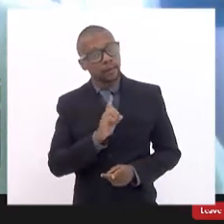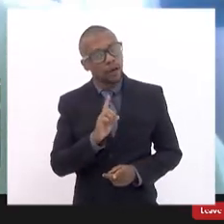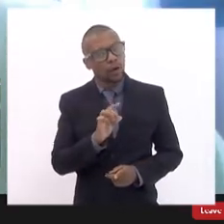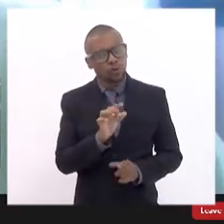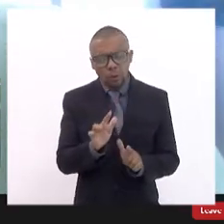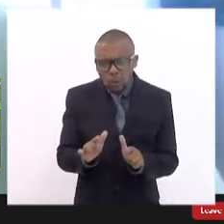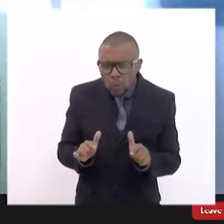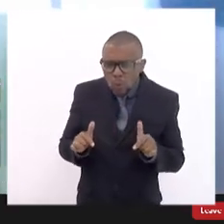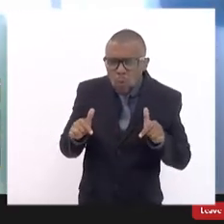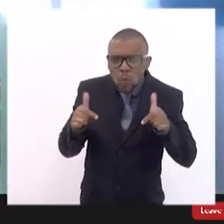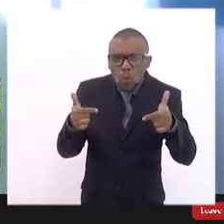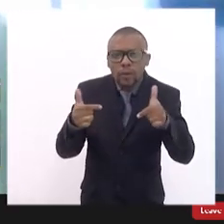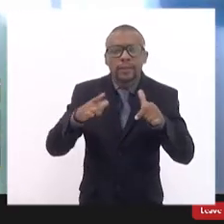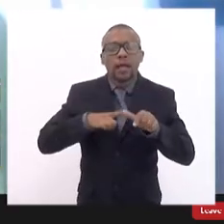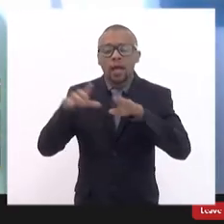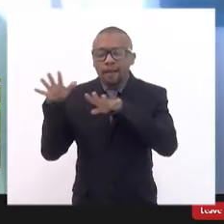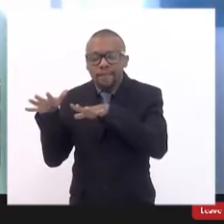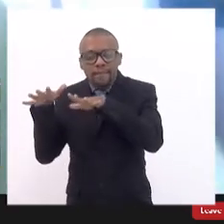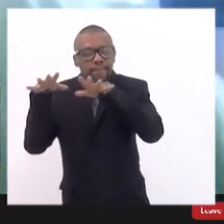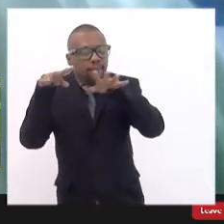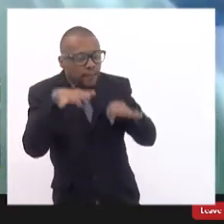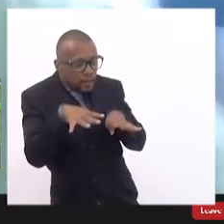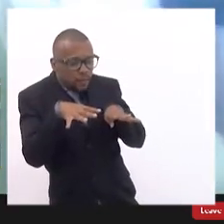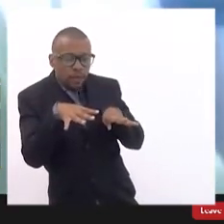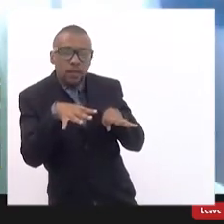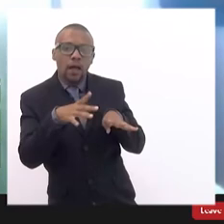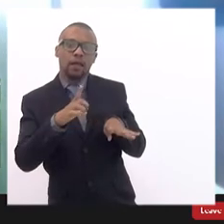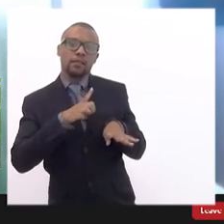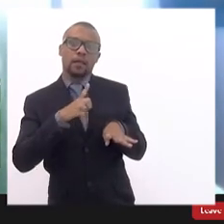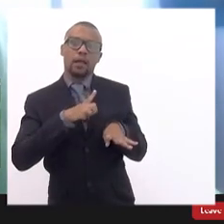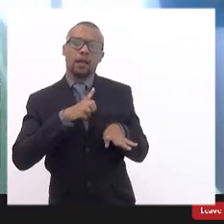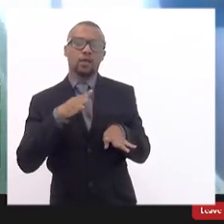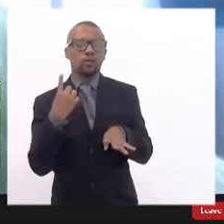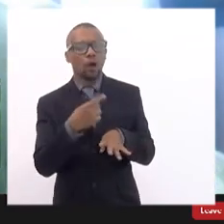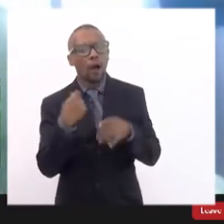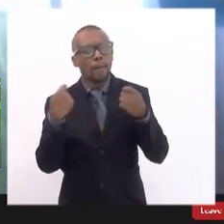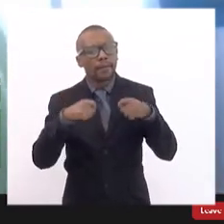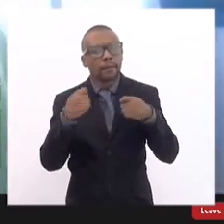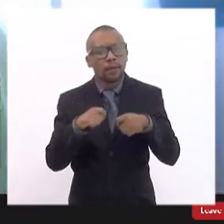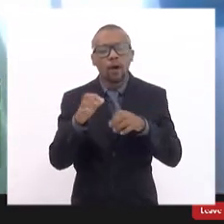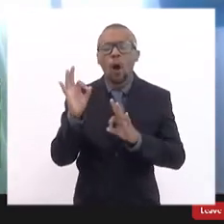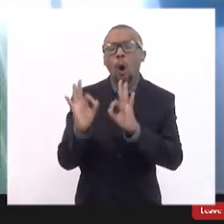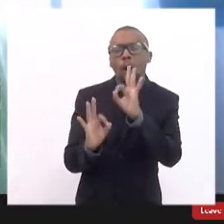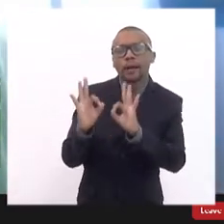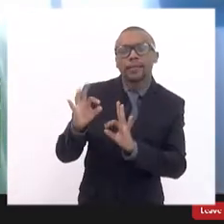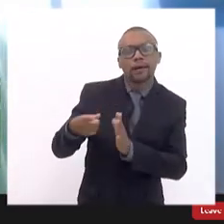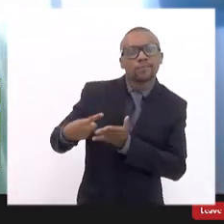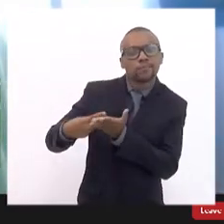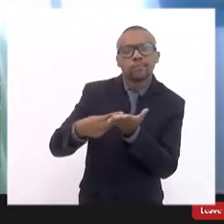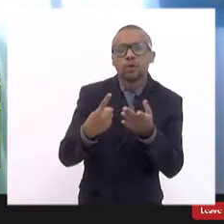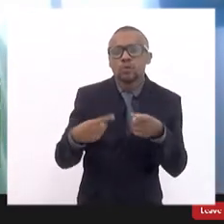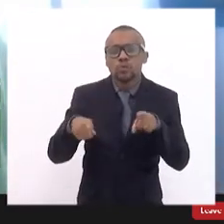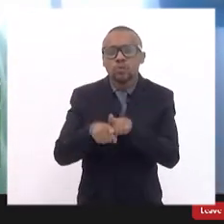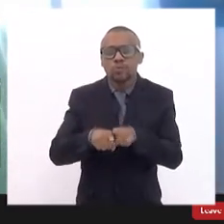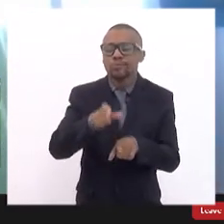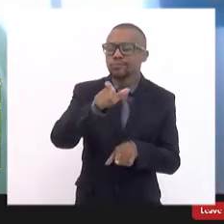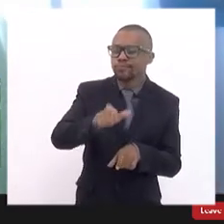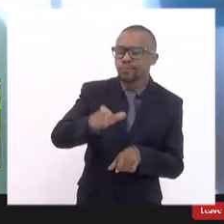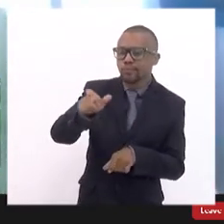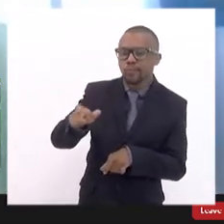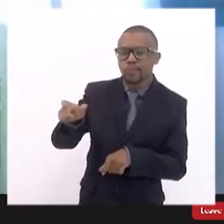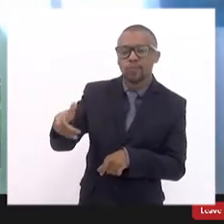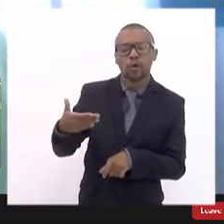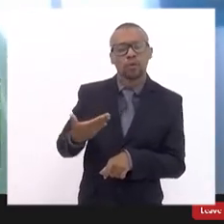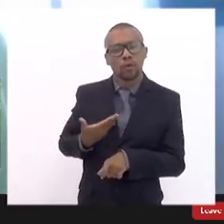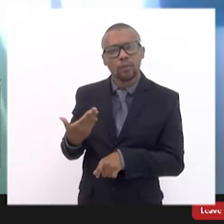têm visibilidade a isso. A gente tem que organizar depois, Valdec, junto com nossas companheiras e companheiros